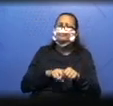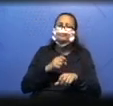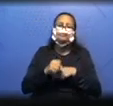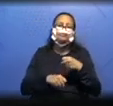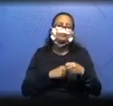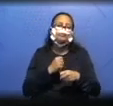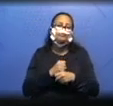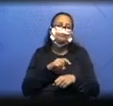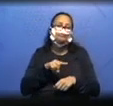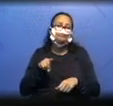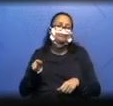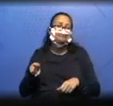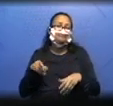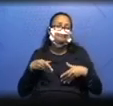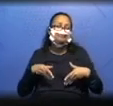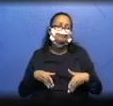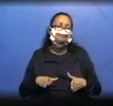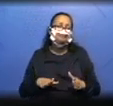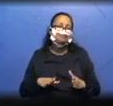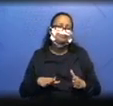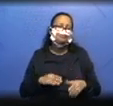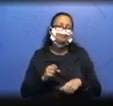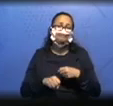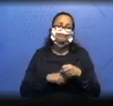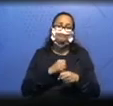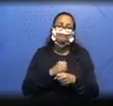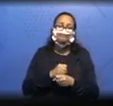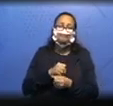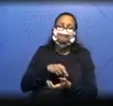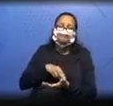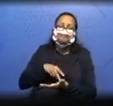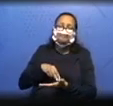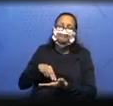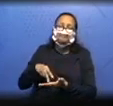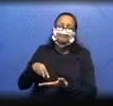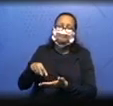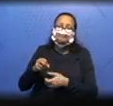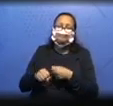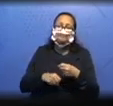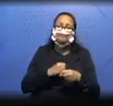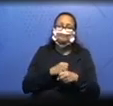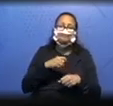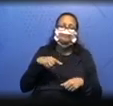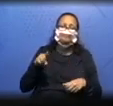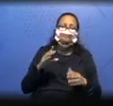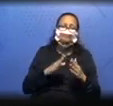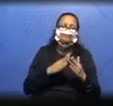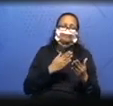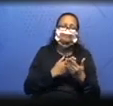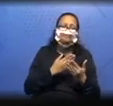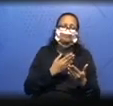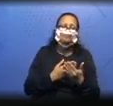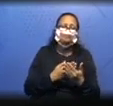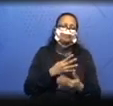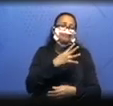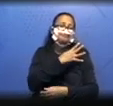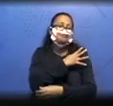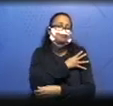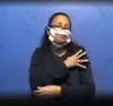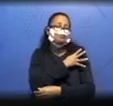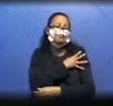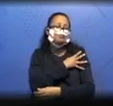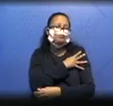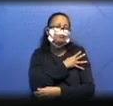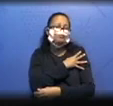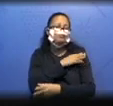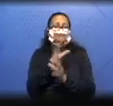de vocês, o ano que vocês nasceram, o ano que vocês começaram a andar, o ano que foram à escola, o ano que